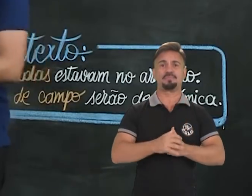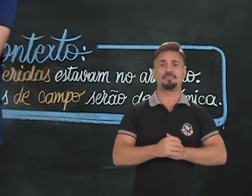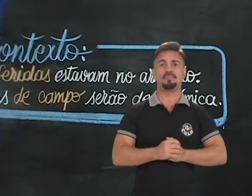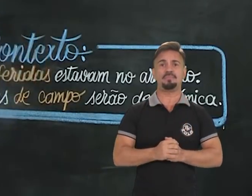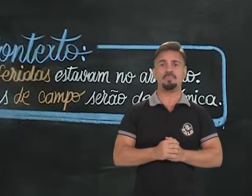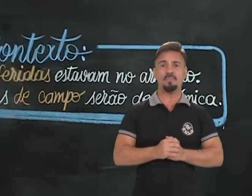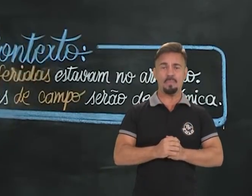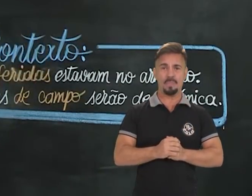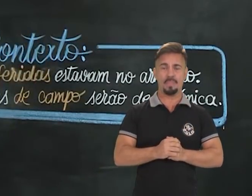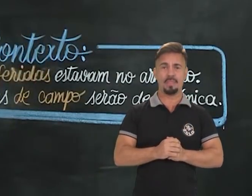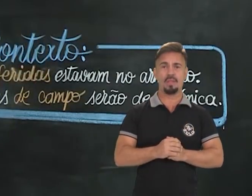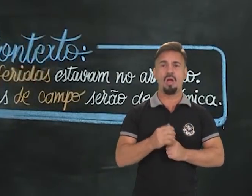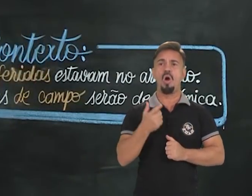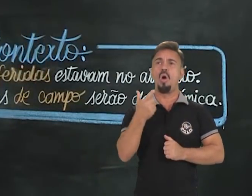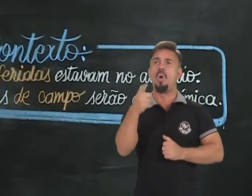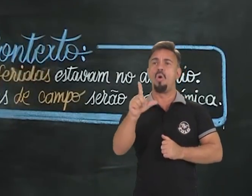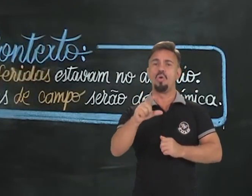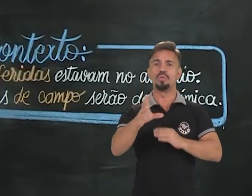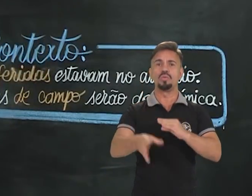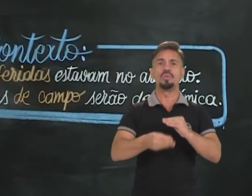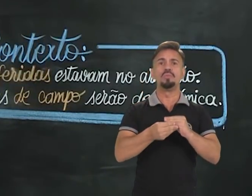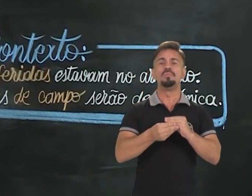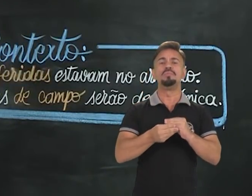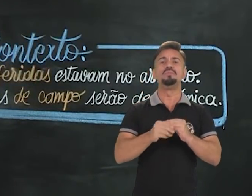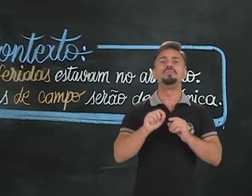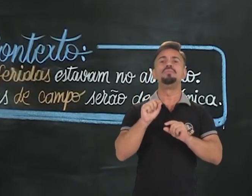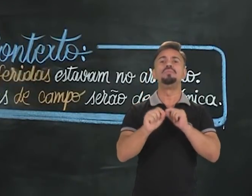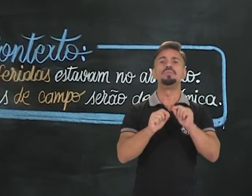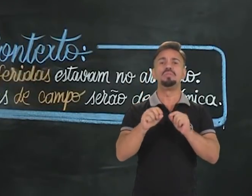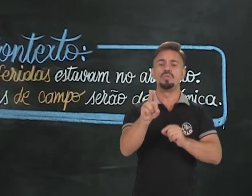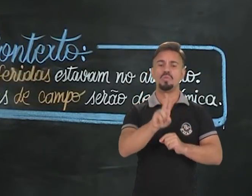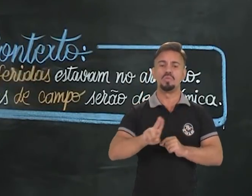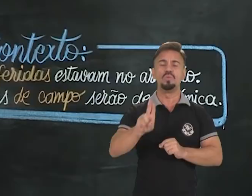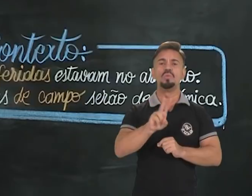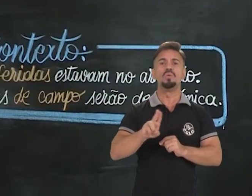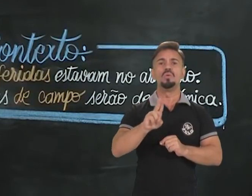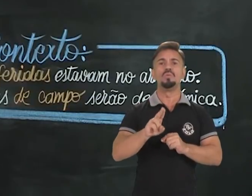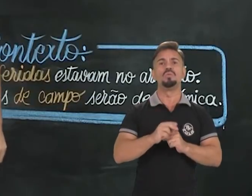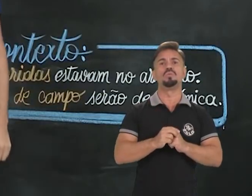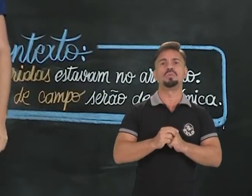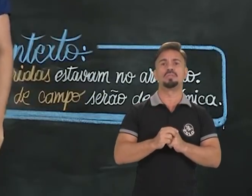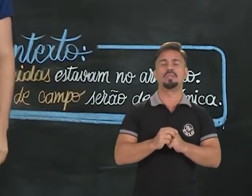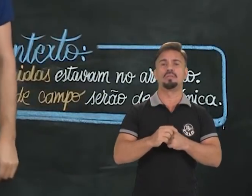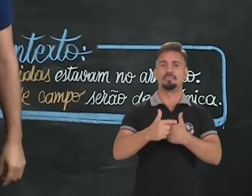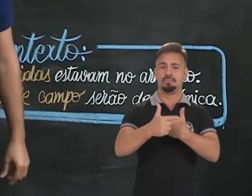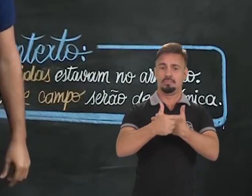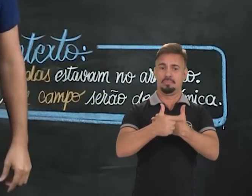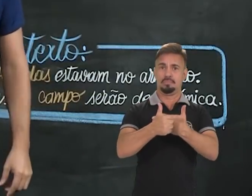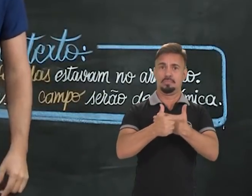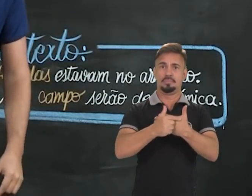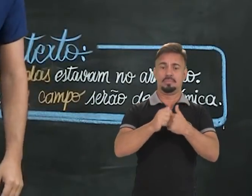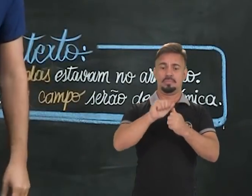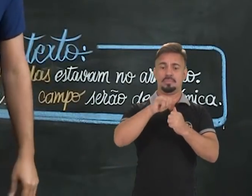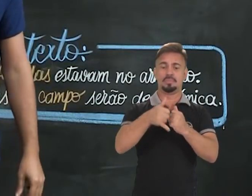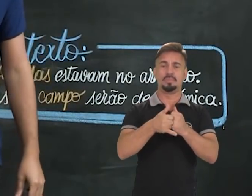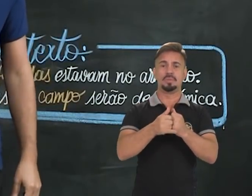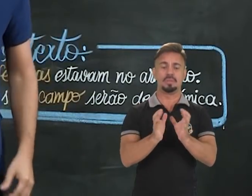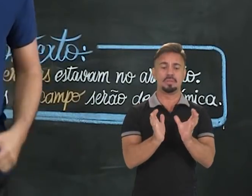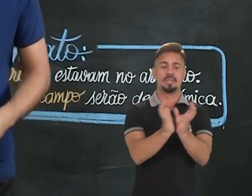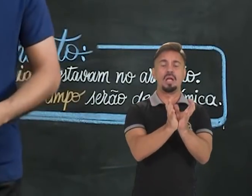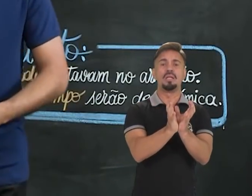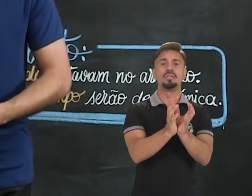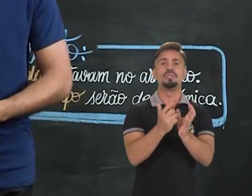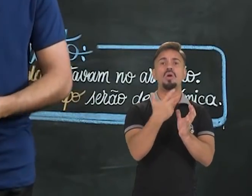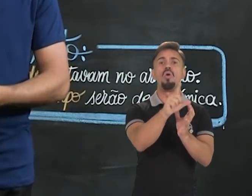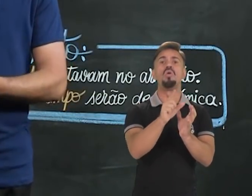adjetivo. Um outro complemento comum que é usado como essa função de adjunto, uma outra classe gramatical que é